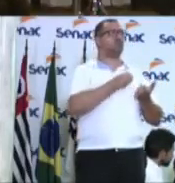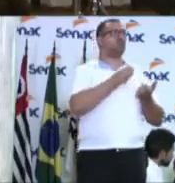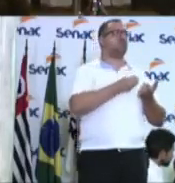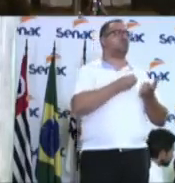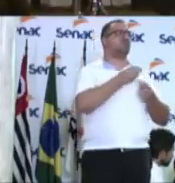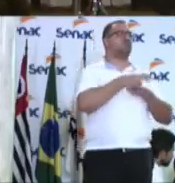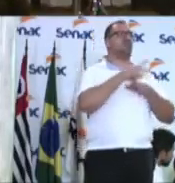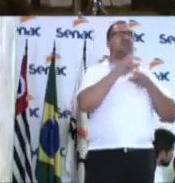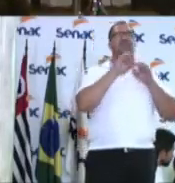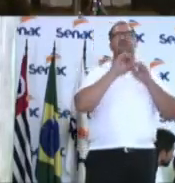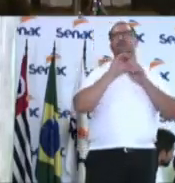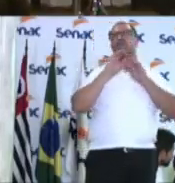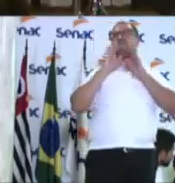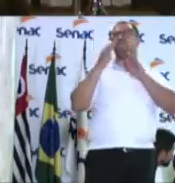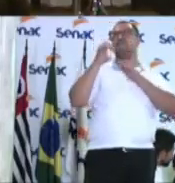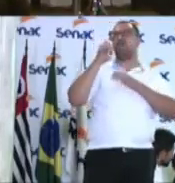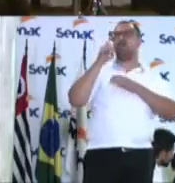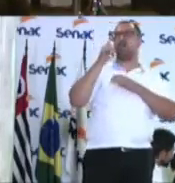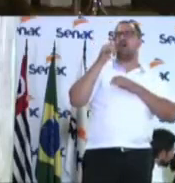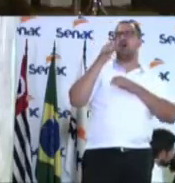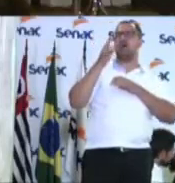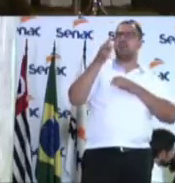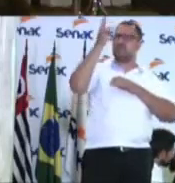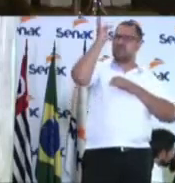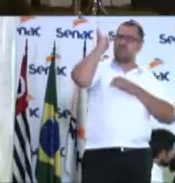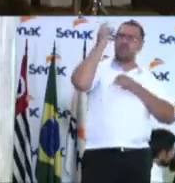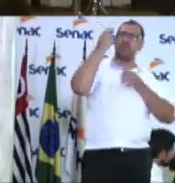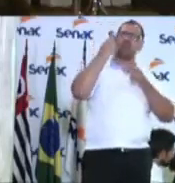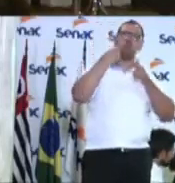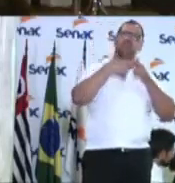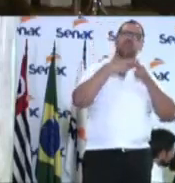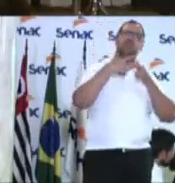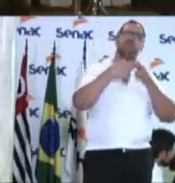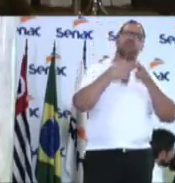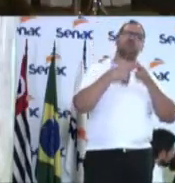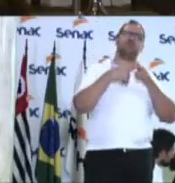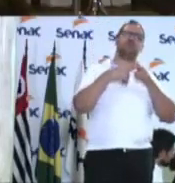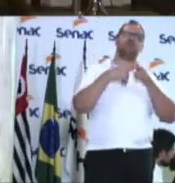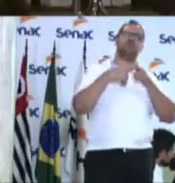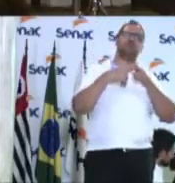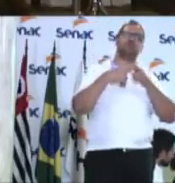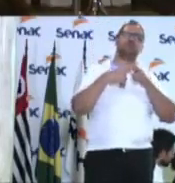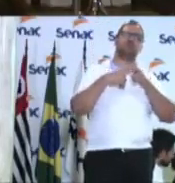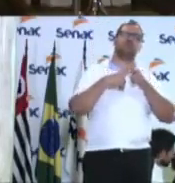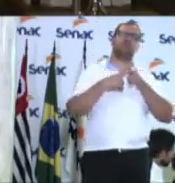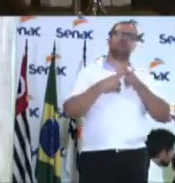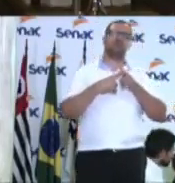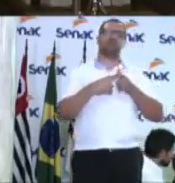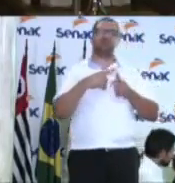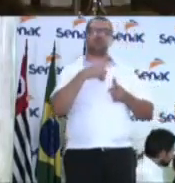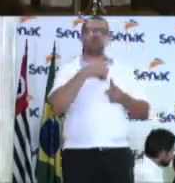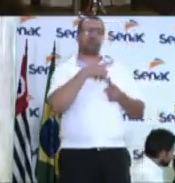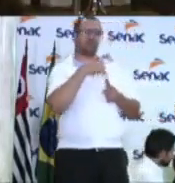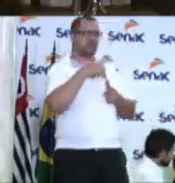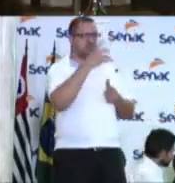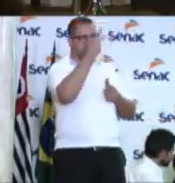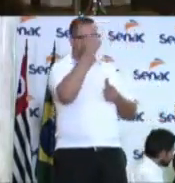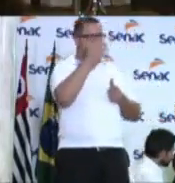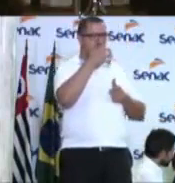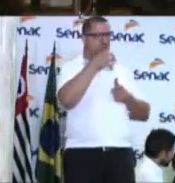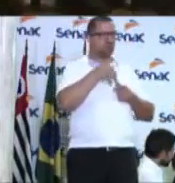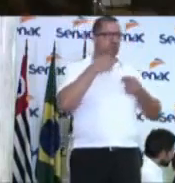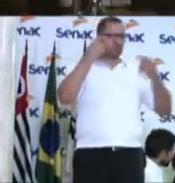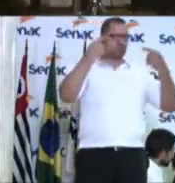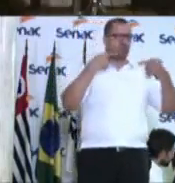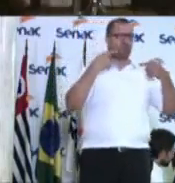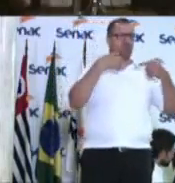fora Temer e tudo, que tudo é um problema. Se você entrar, e não é piada, você entra no clima-tempo e tem nego criticando, assim, já vira uma discussão